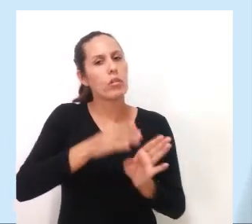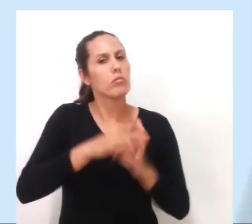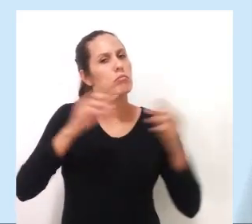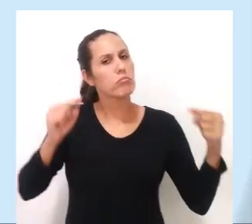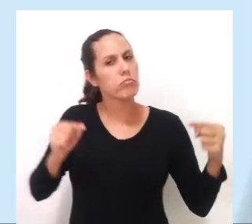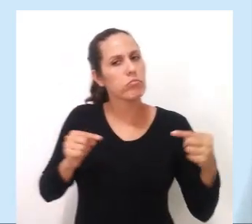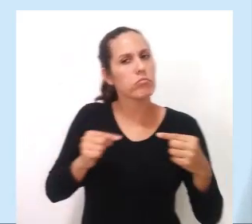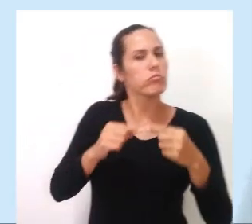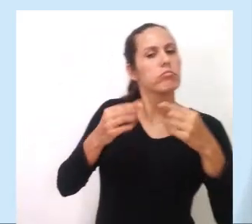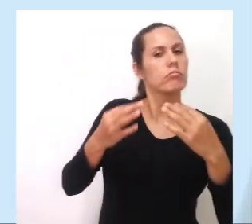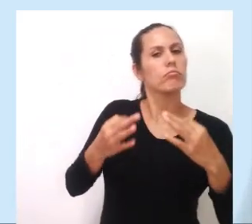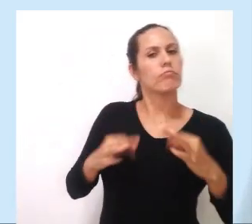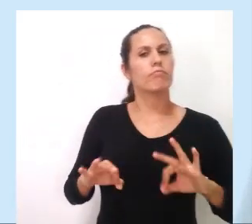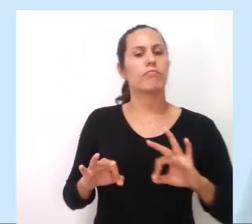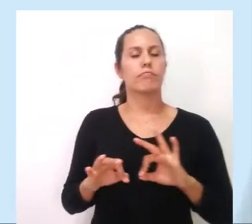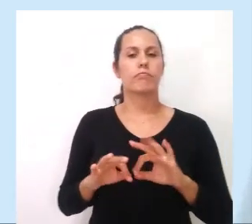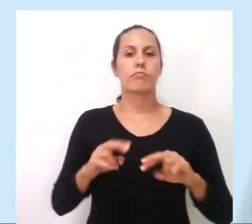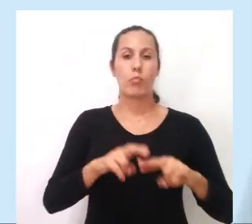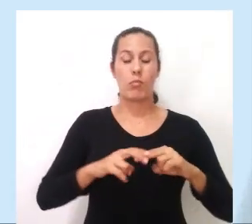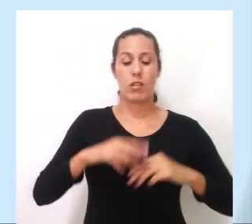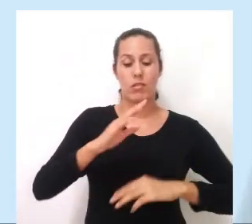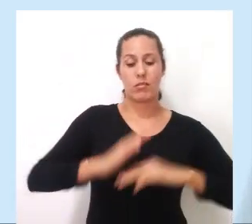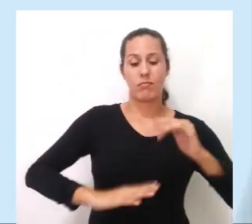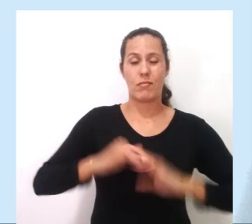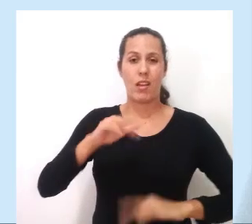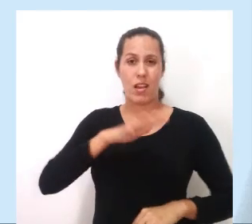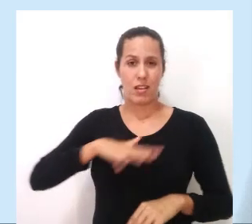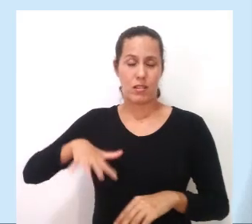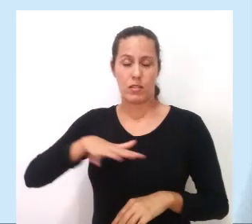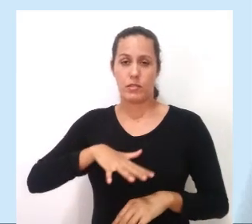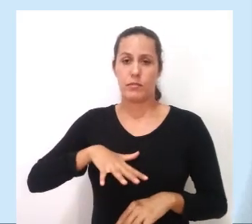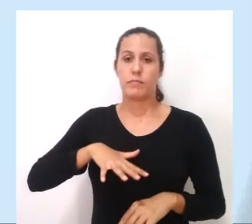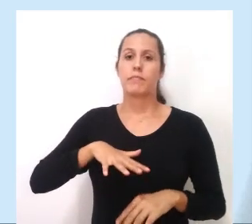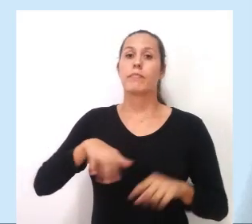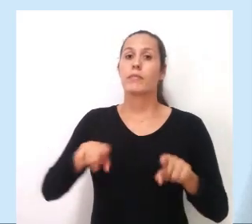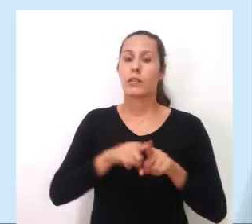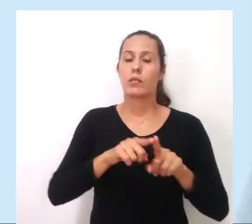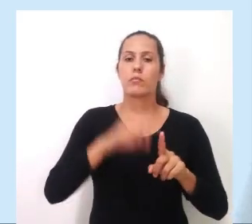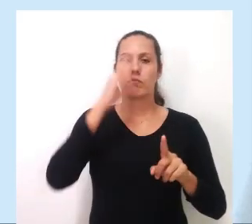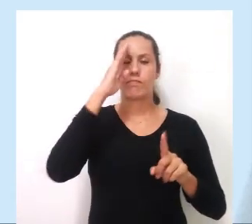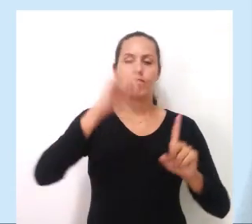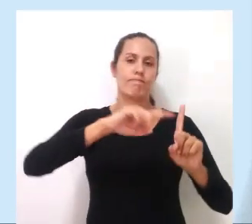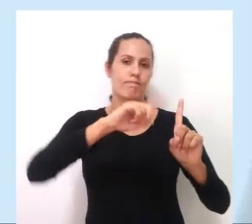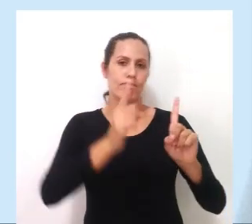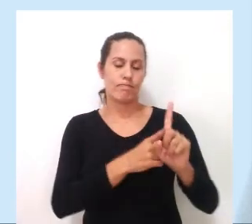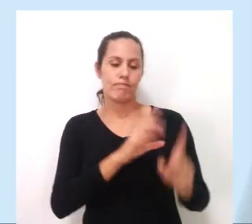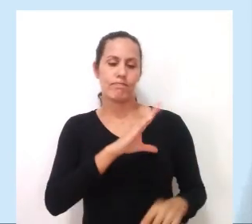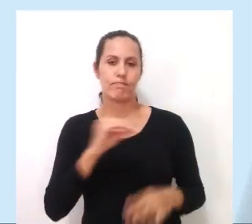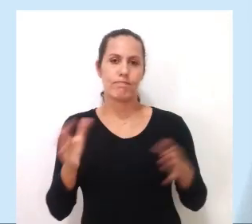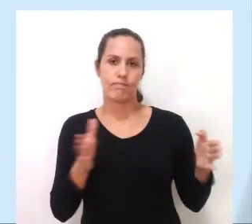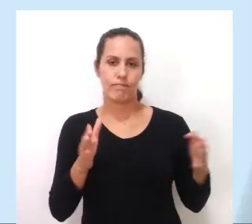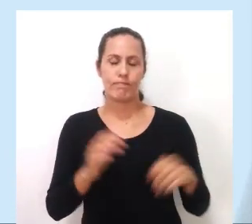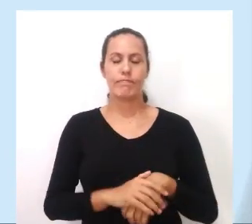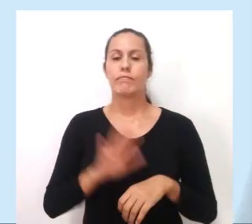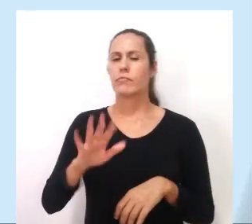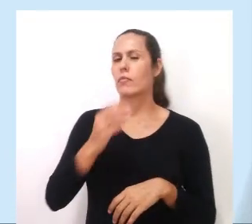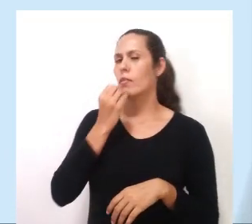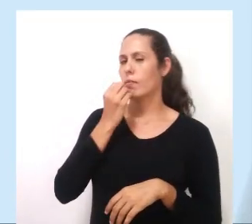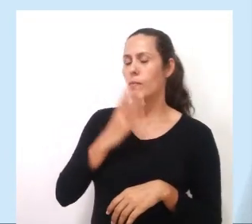pensar dentro desse contexto da atividade sexual e da gravidez na